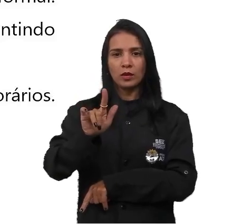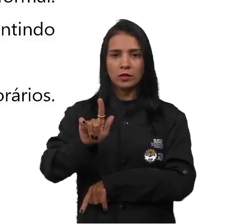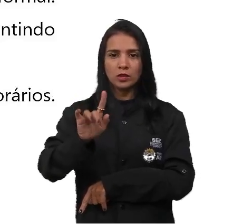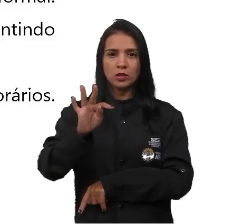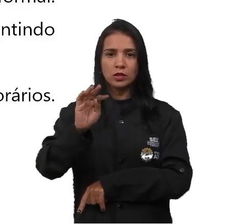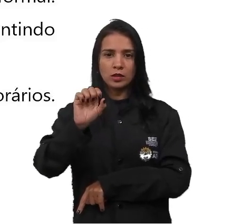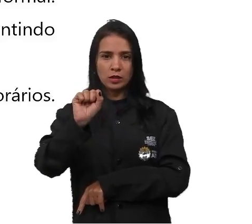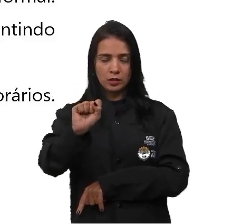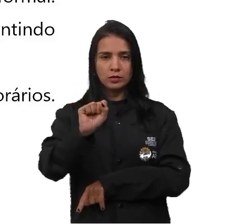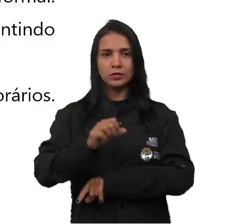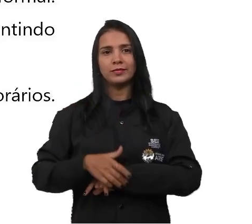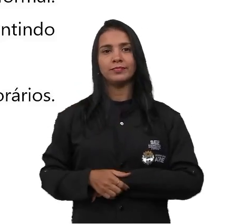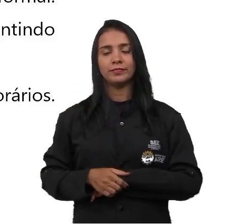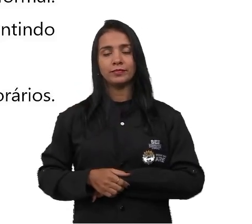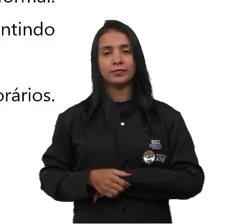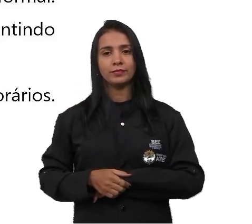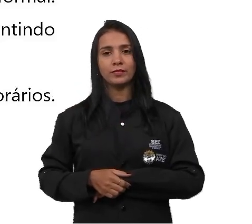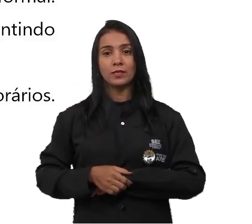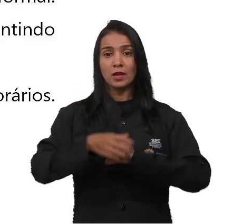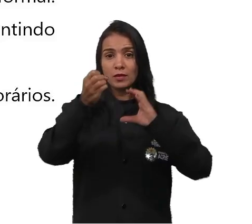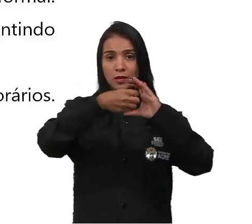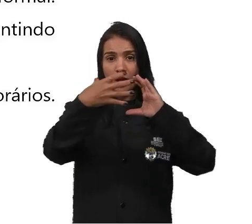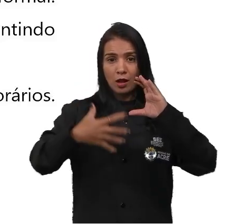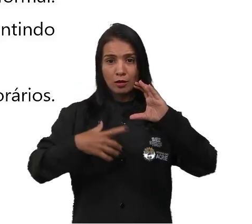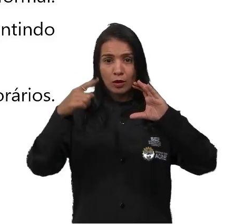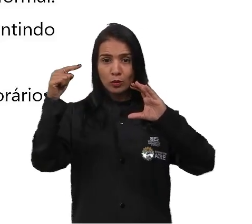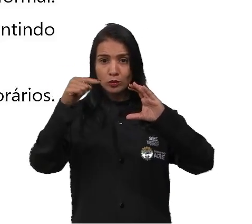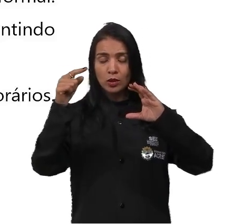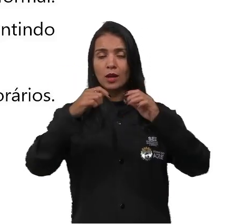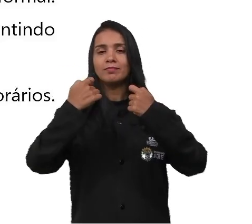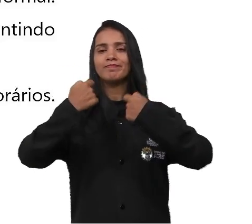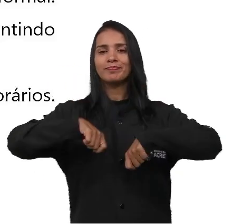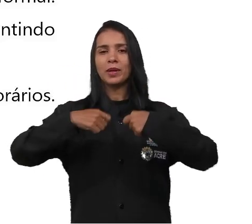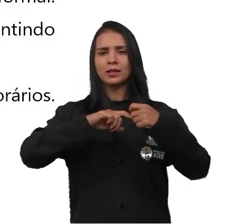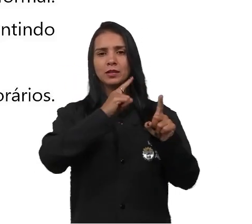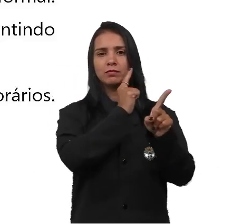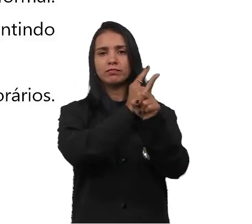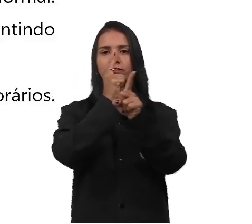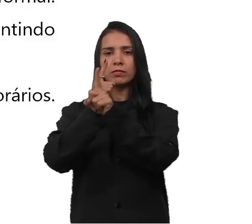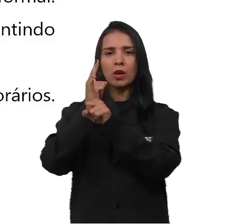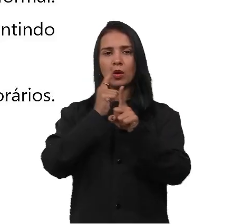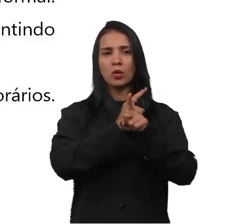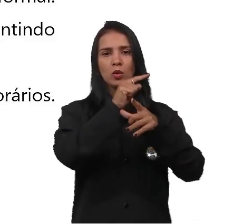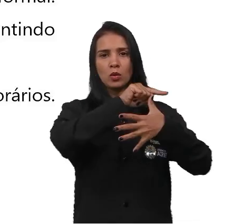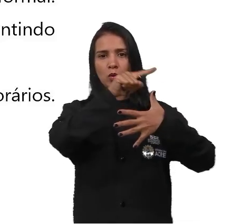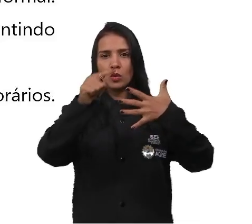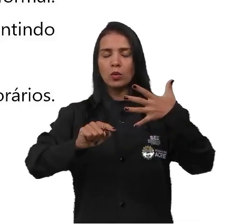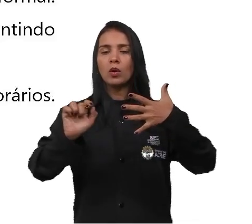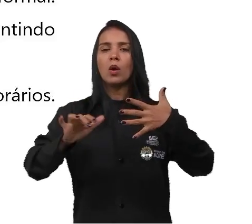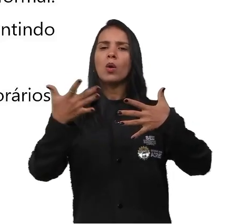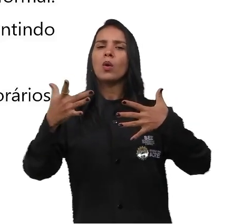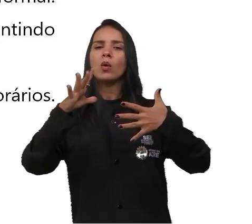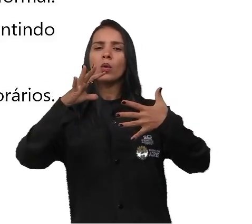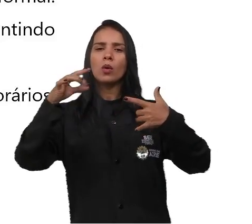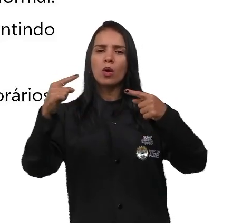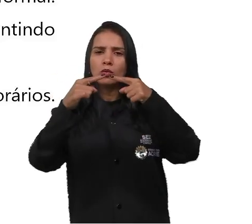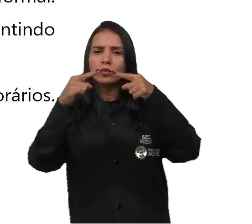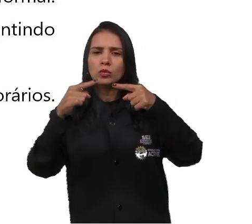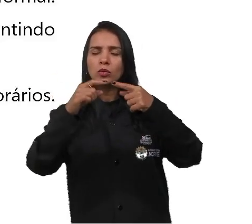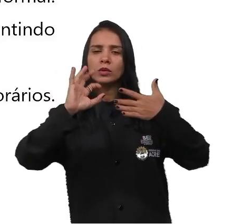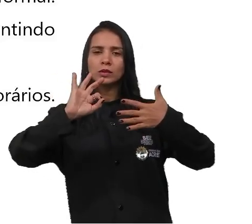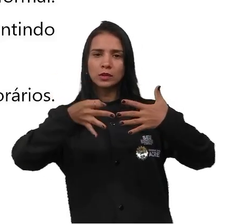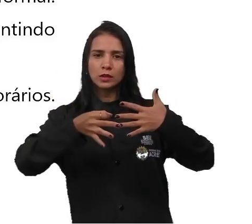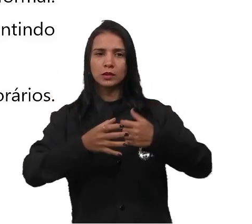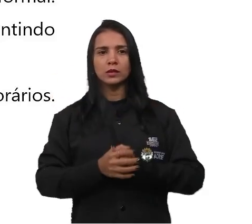Considerando suas características, assinale, ou seja, nós vamos identificar a alternativa correta. Letra